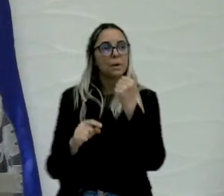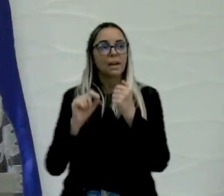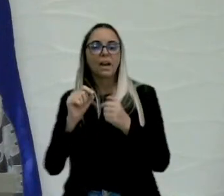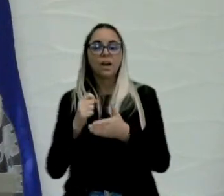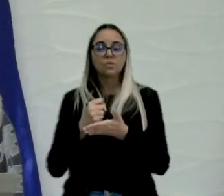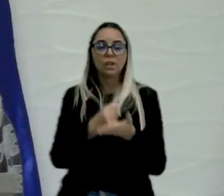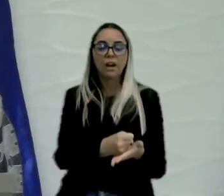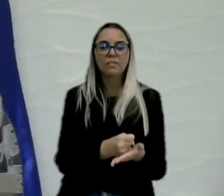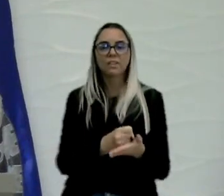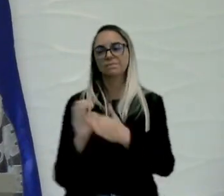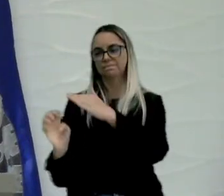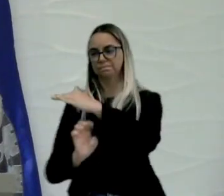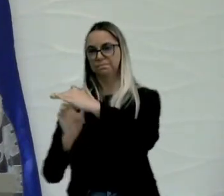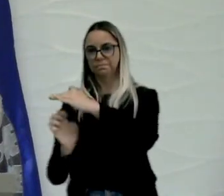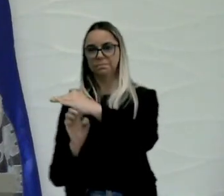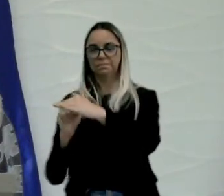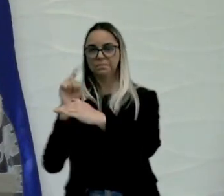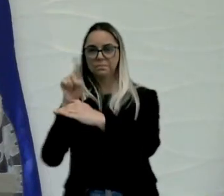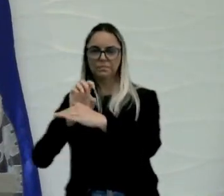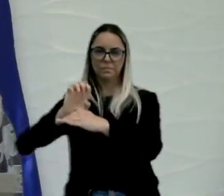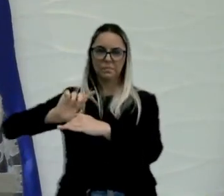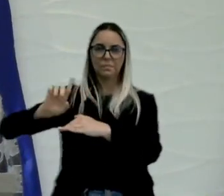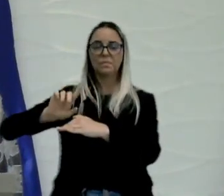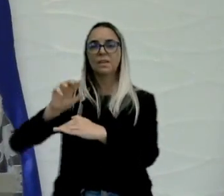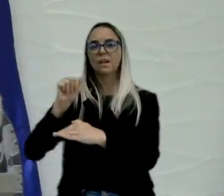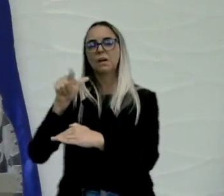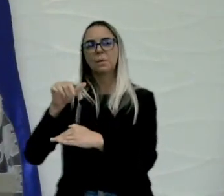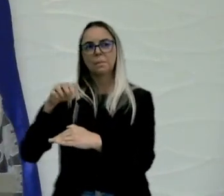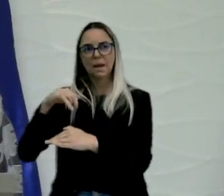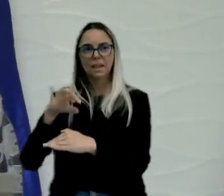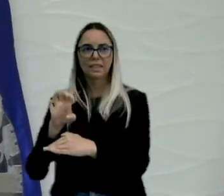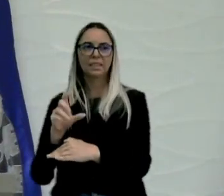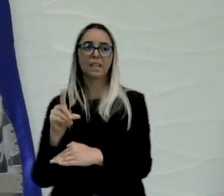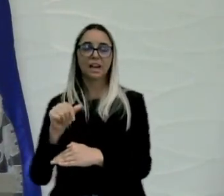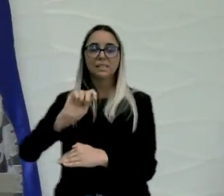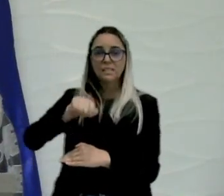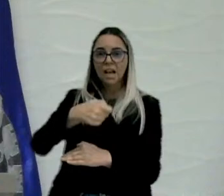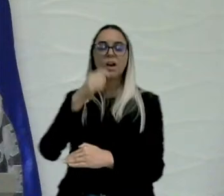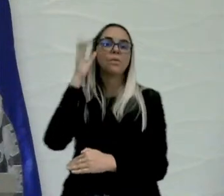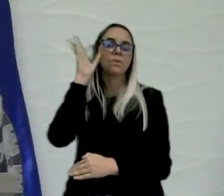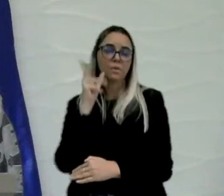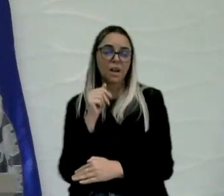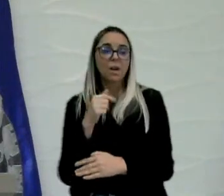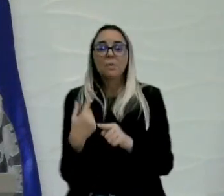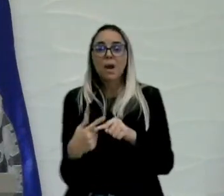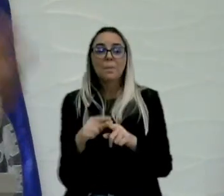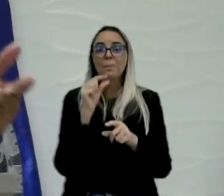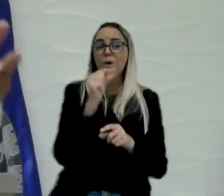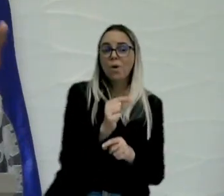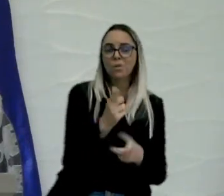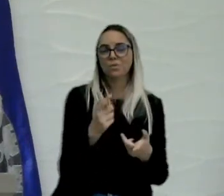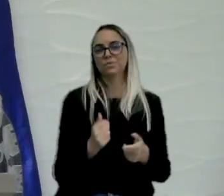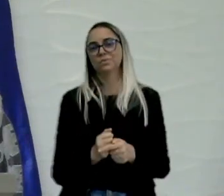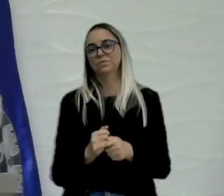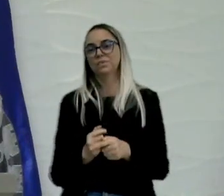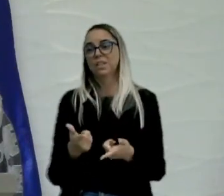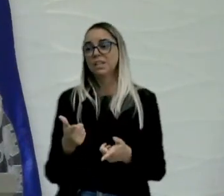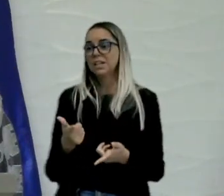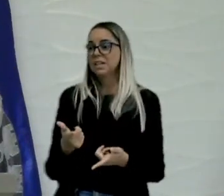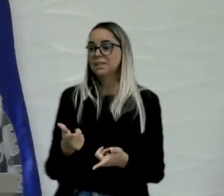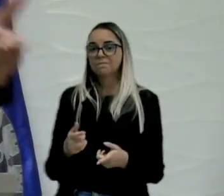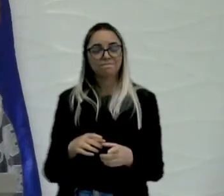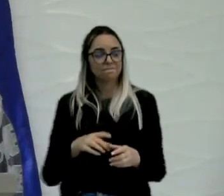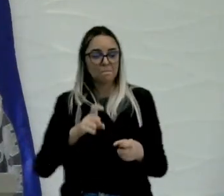Almeida porque o recurso que chegava do Governo Federal no município era pouco demais não tinha como manter não teve como manter o médico